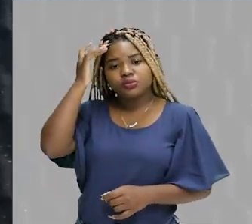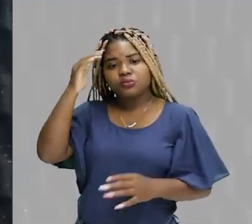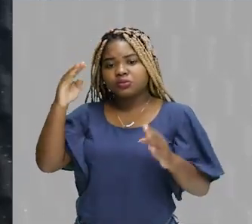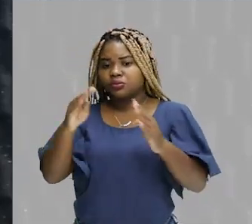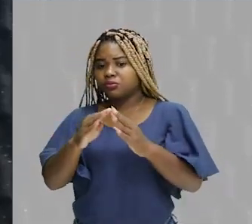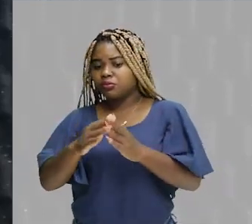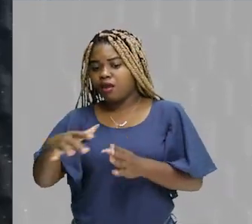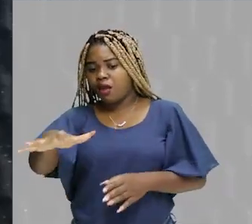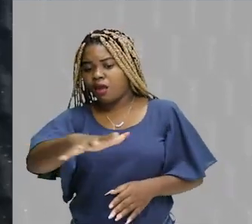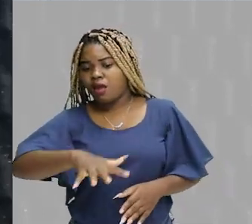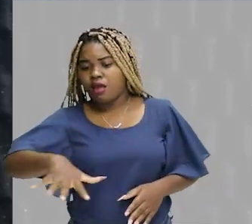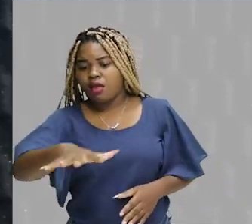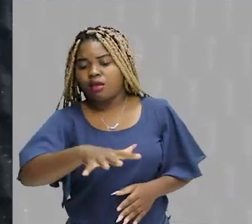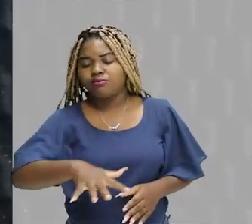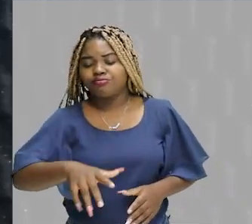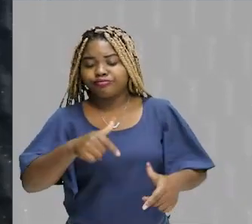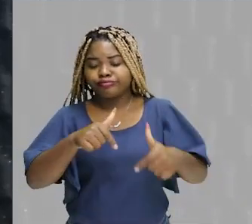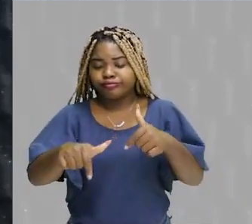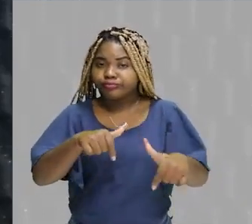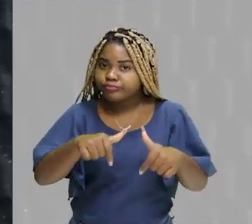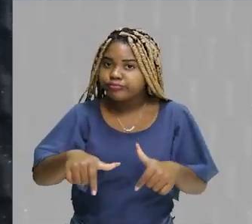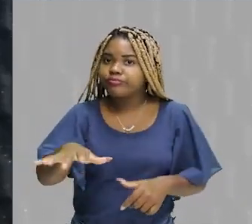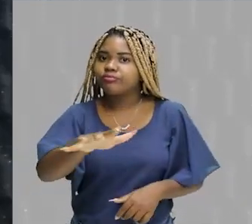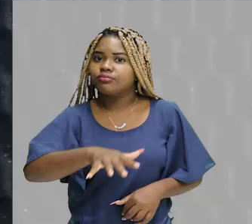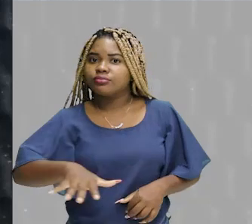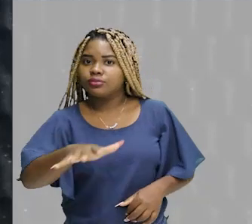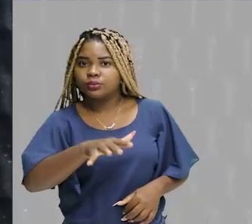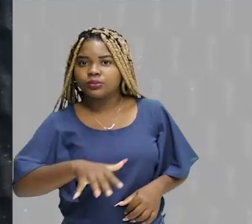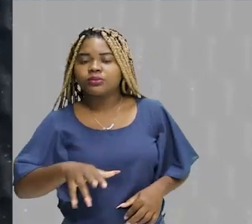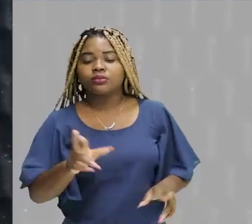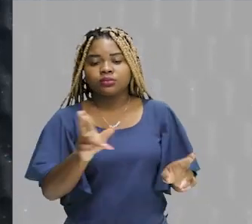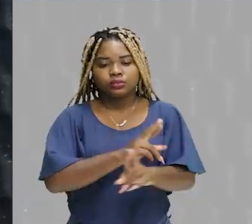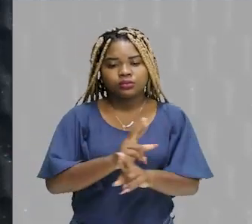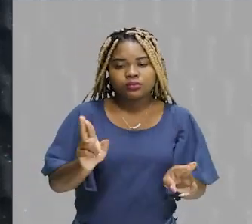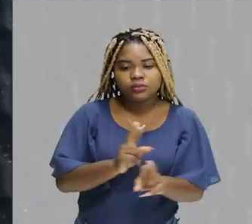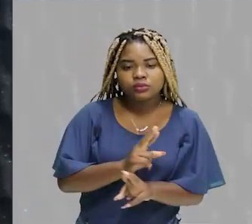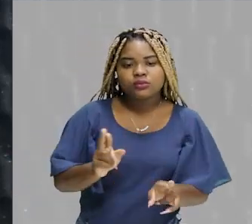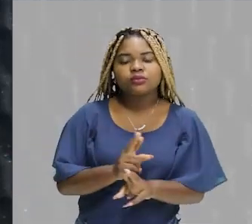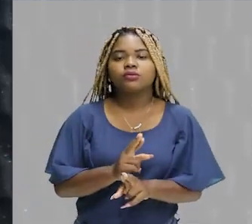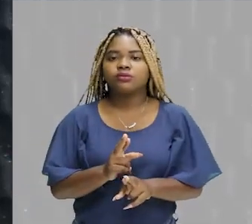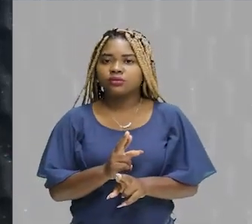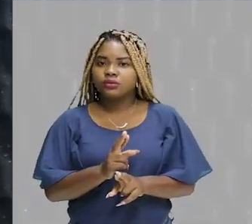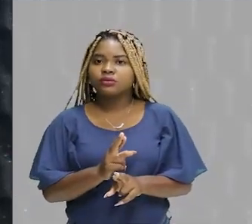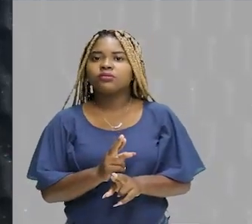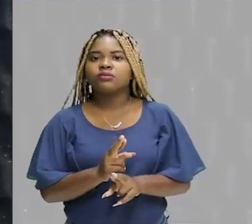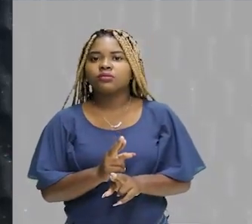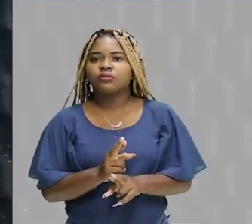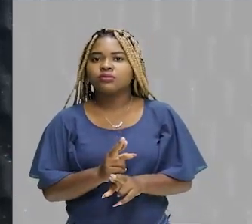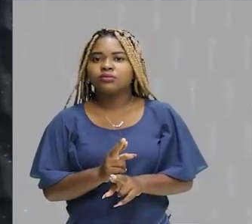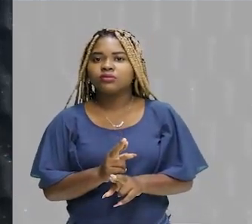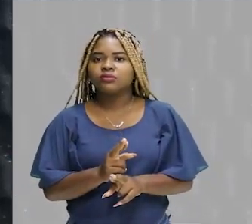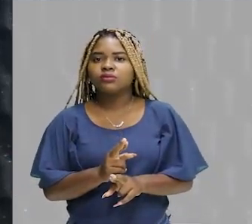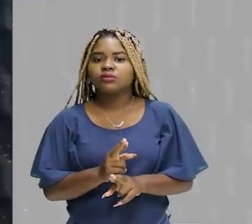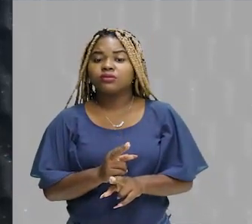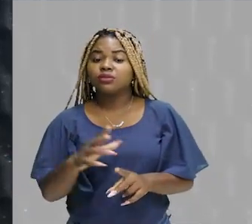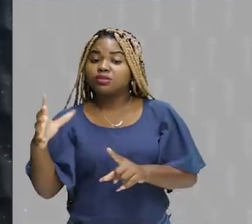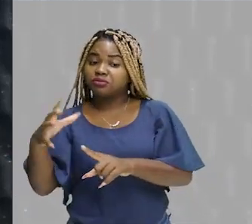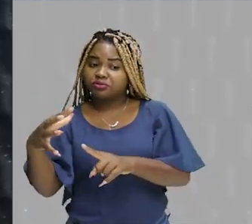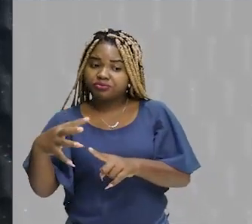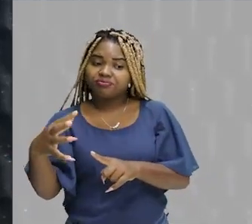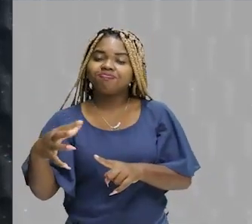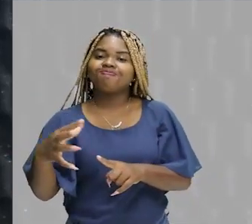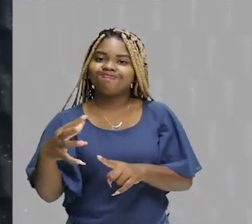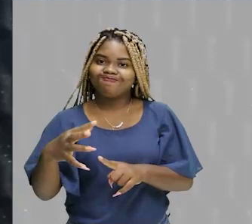naquela região e que trabalham naquela região e que se relacionam com seus vizinhos daquela região? Será que isso